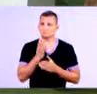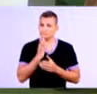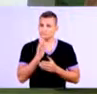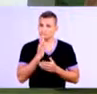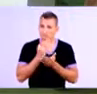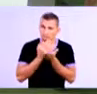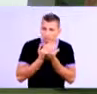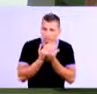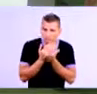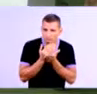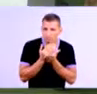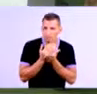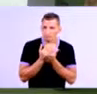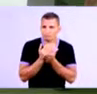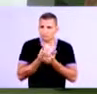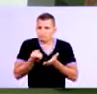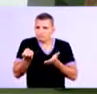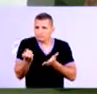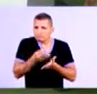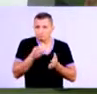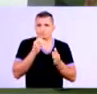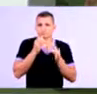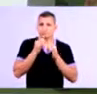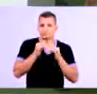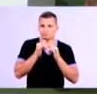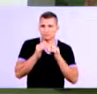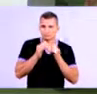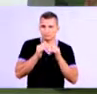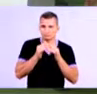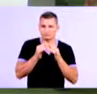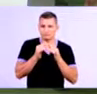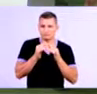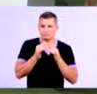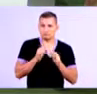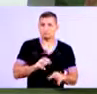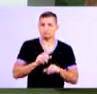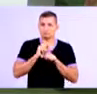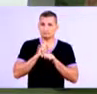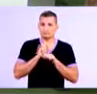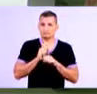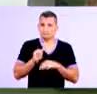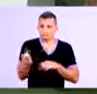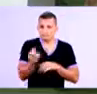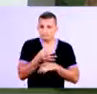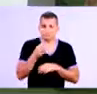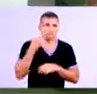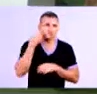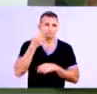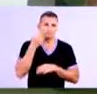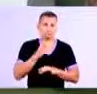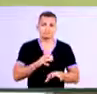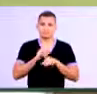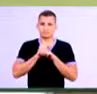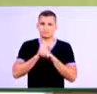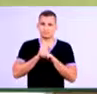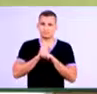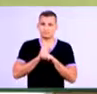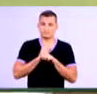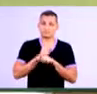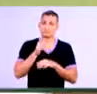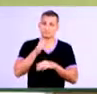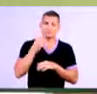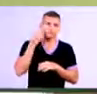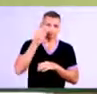prévio, quando uma nova informação for adquirida, quando uma nova experiência for adquirida. Essa